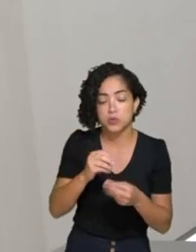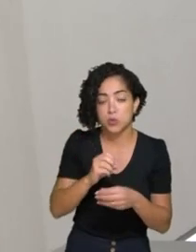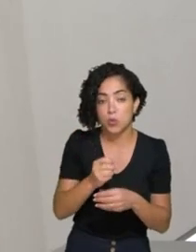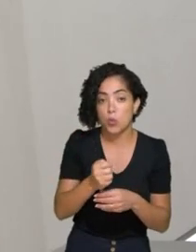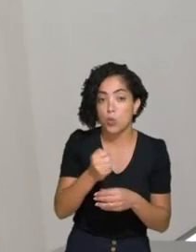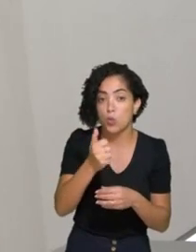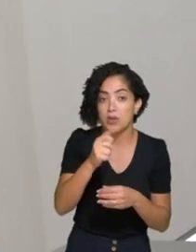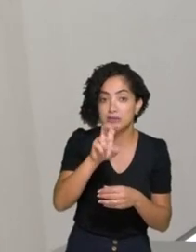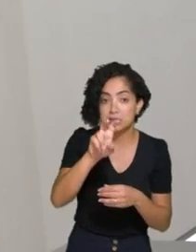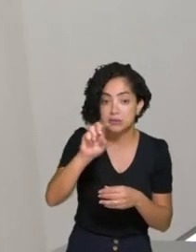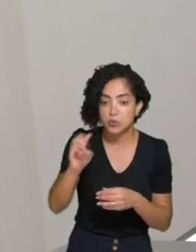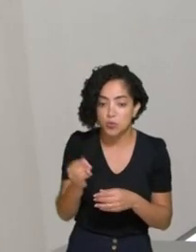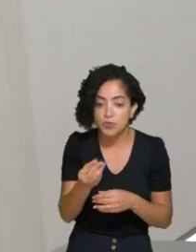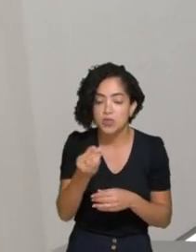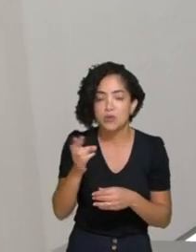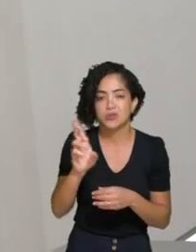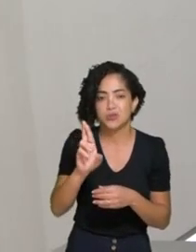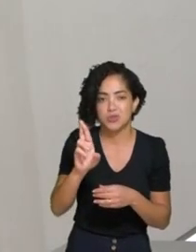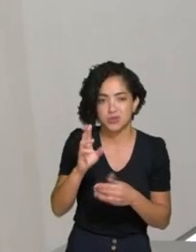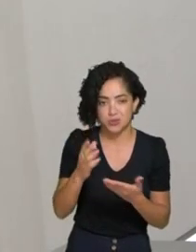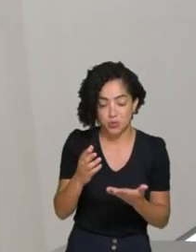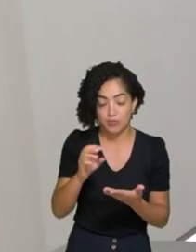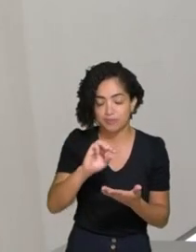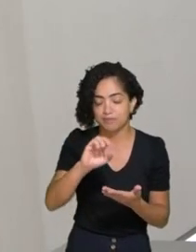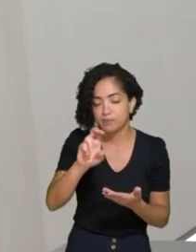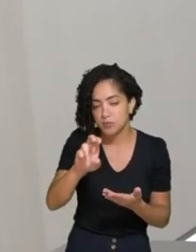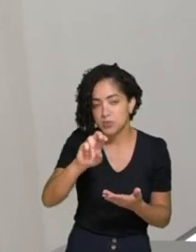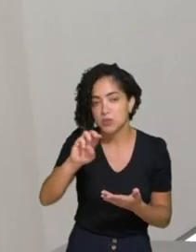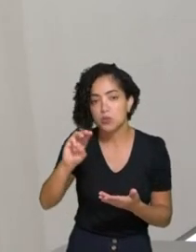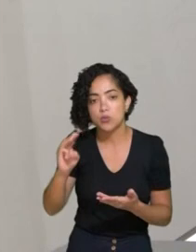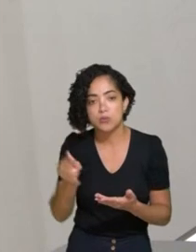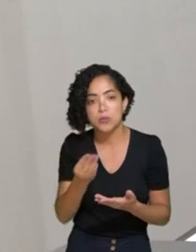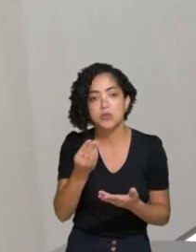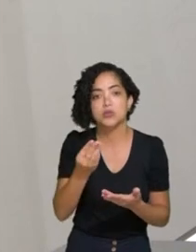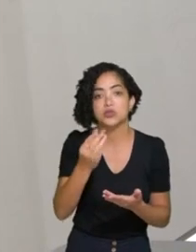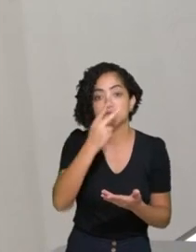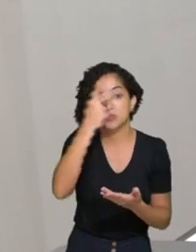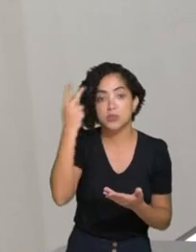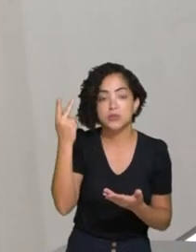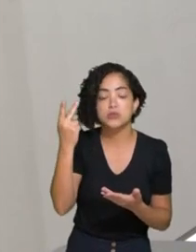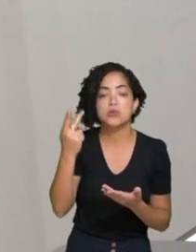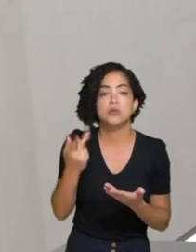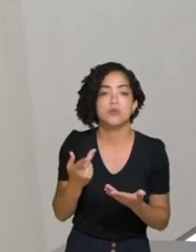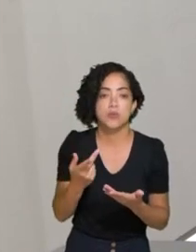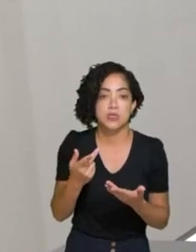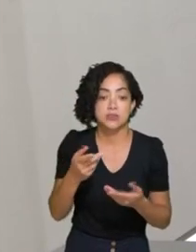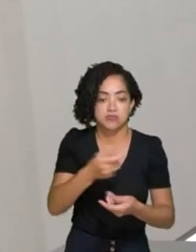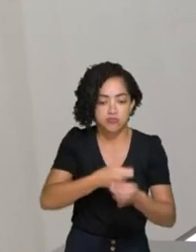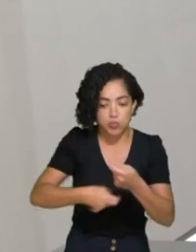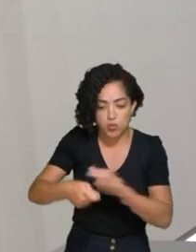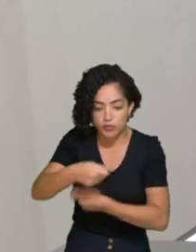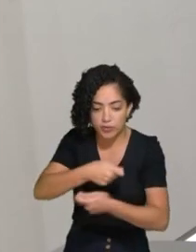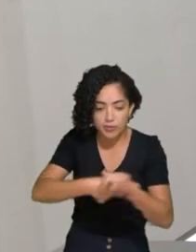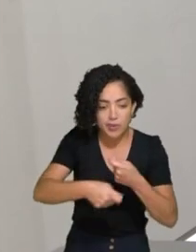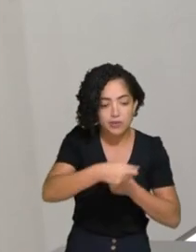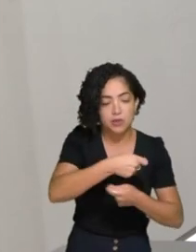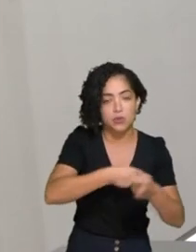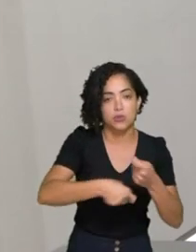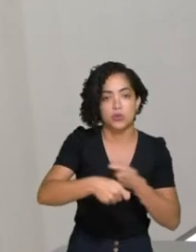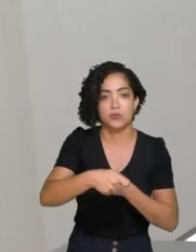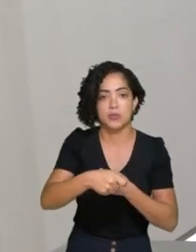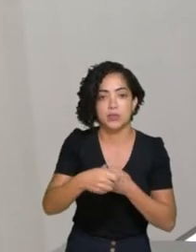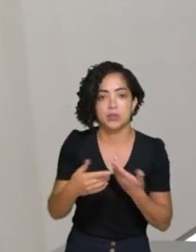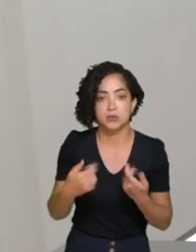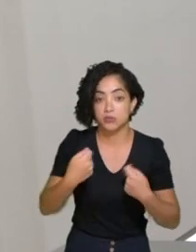pessoas que estão na Previdência Social, que tem esse dinheiro e que movimenta a economia de todas as cidades. Então,